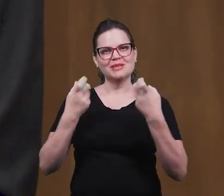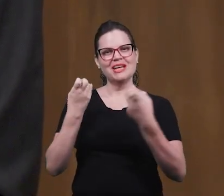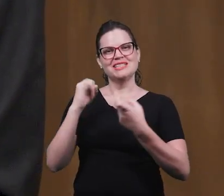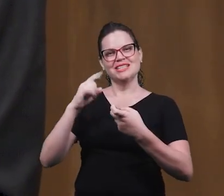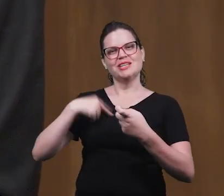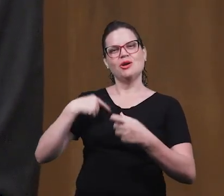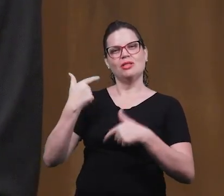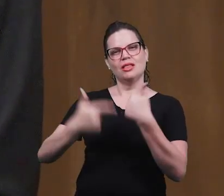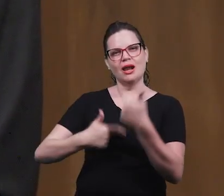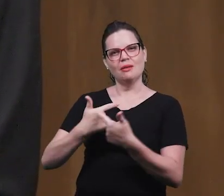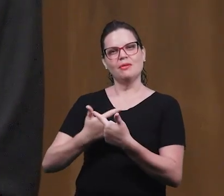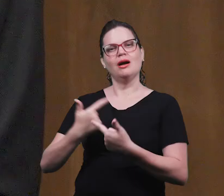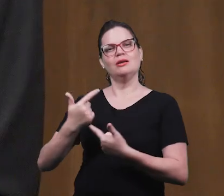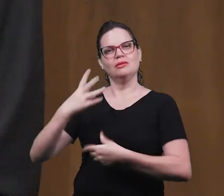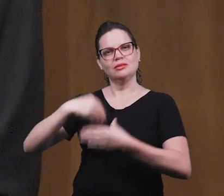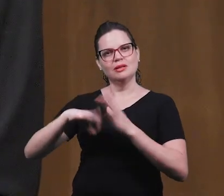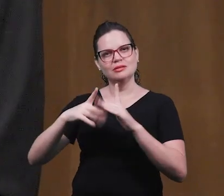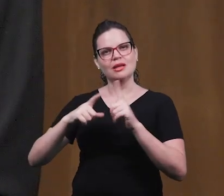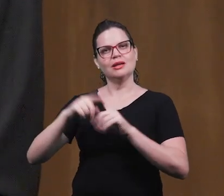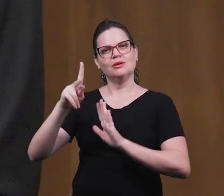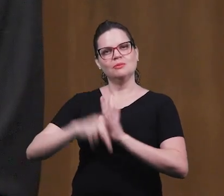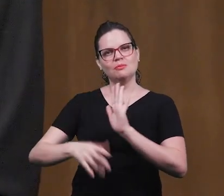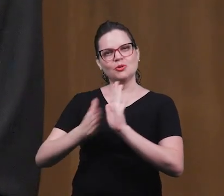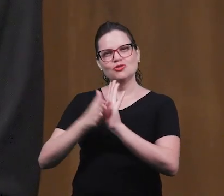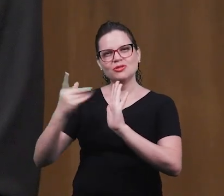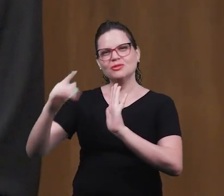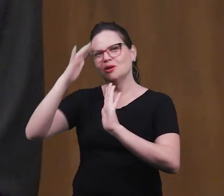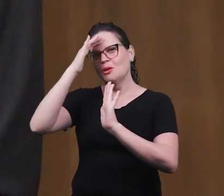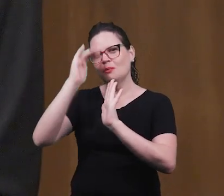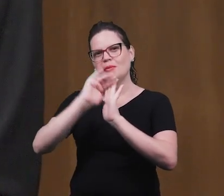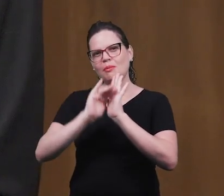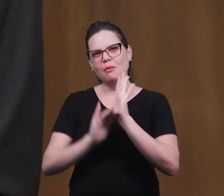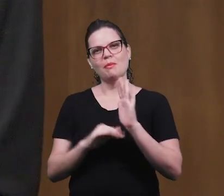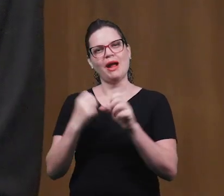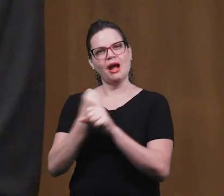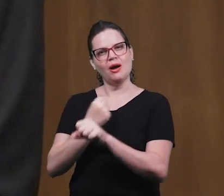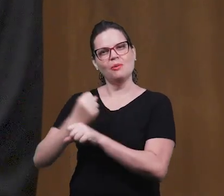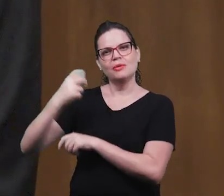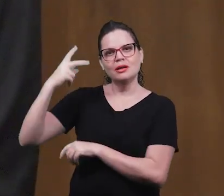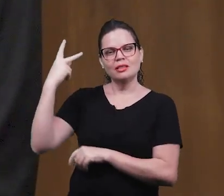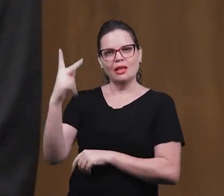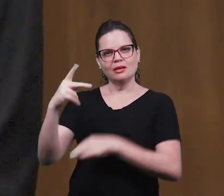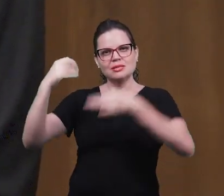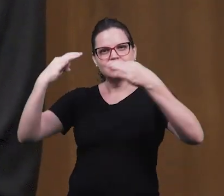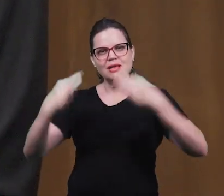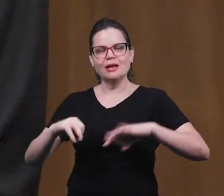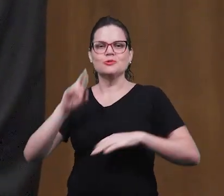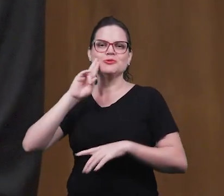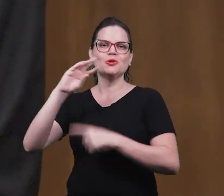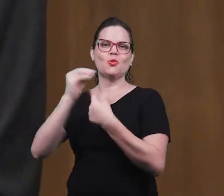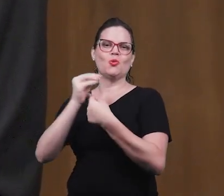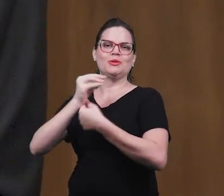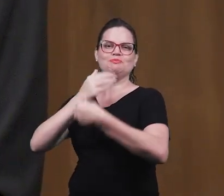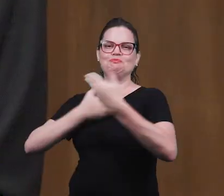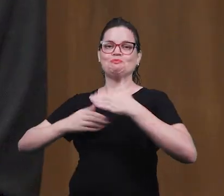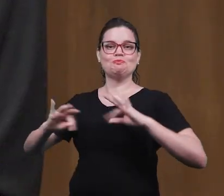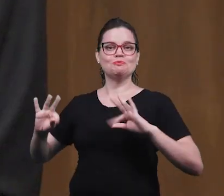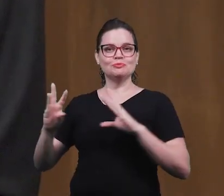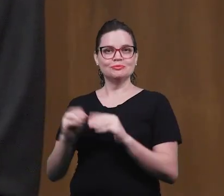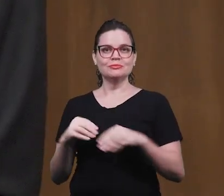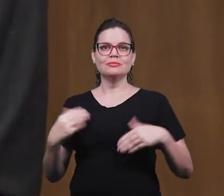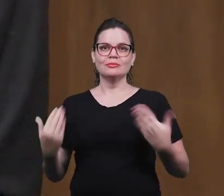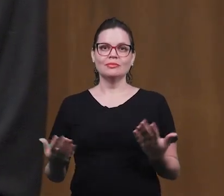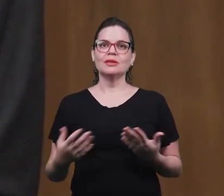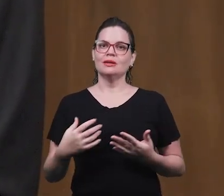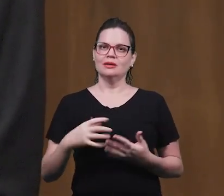né? E teve uma experiência que eu queria compartilhar para os irmãos, né? Aqueles que nos acompanham,